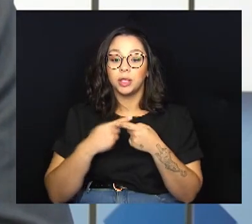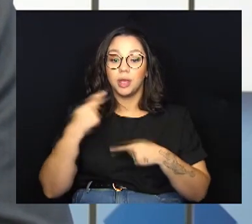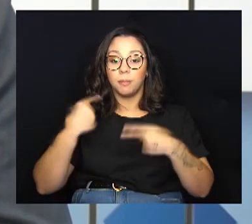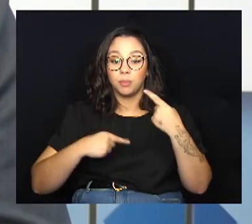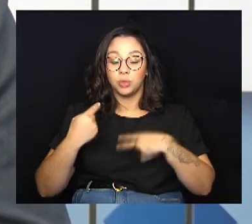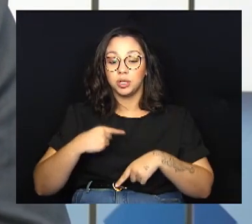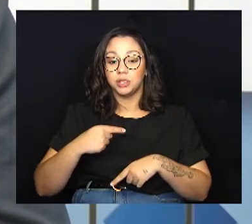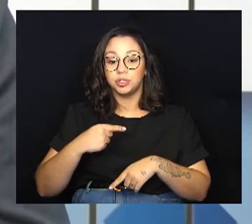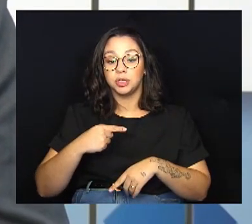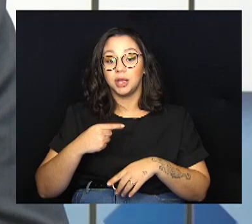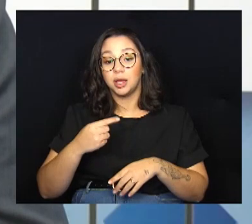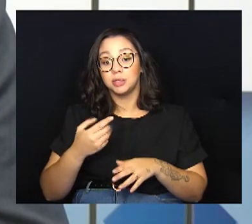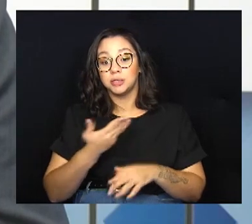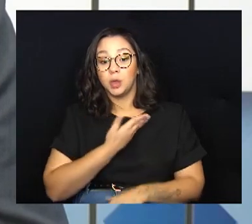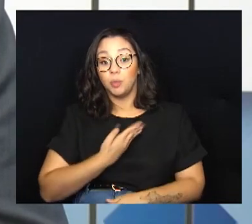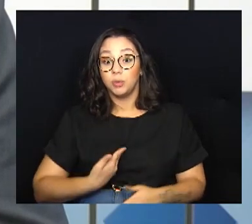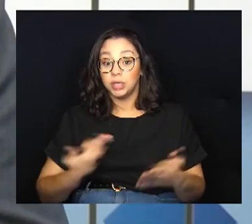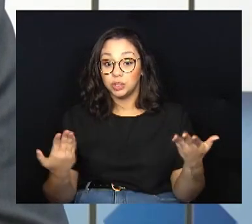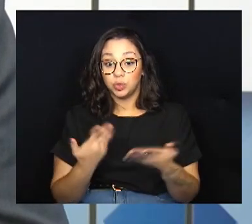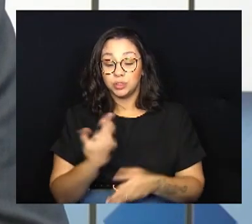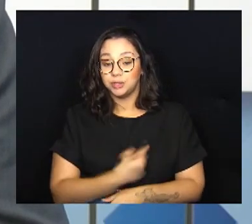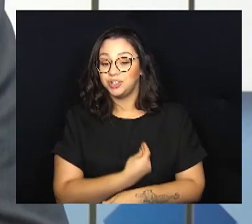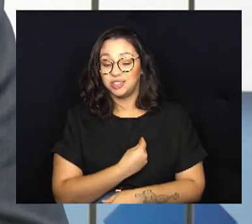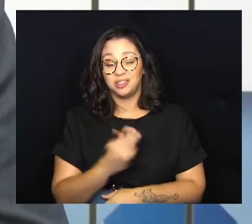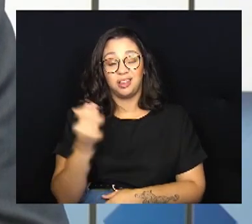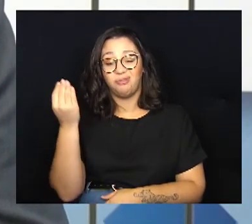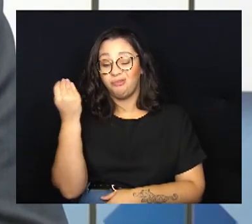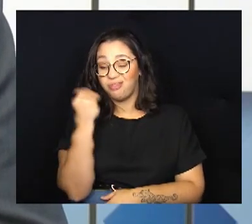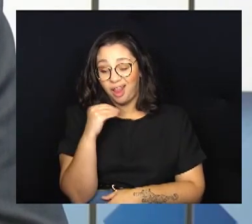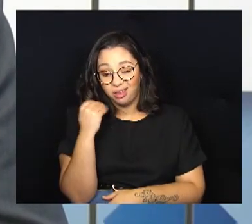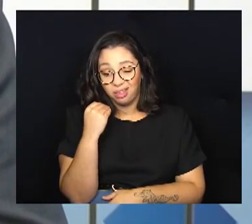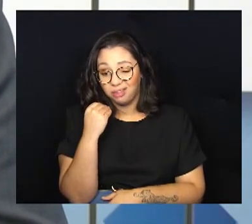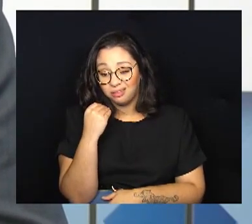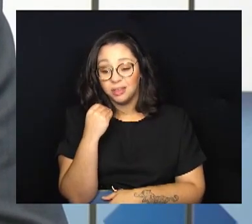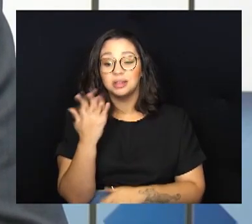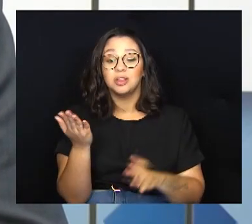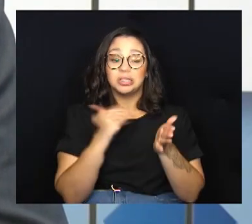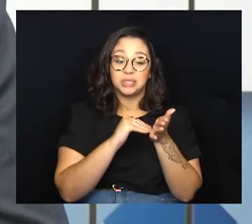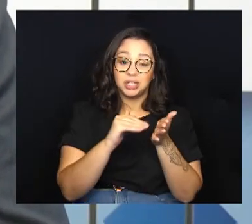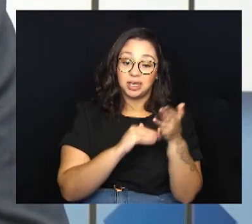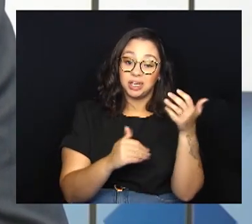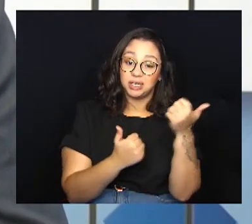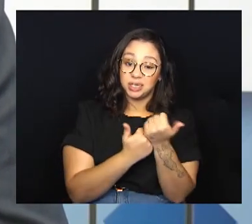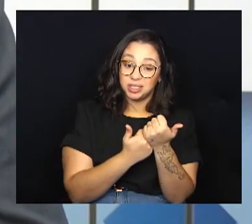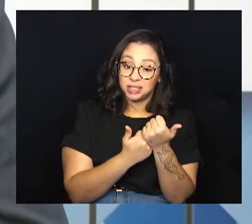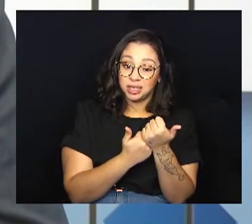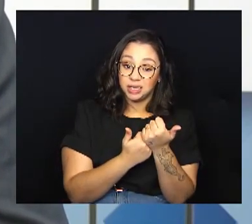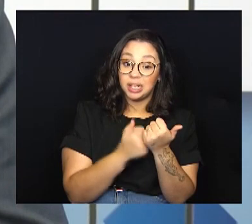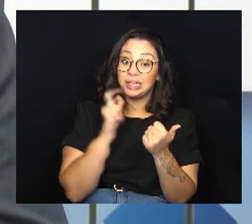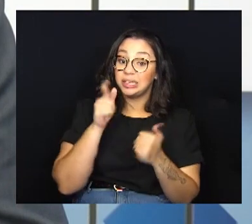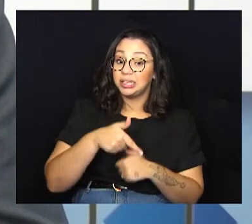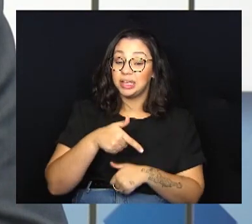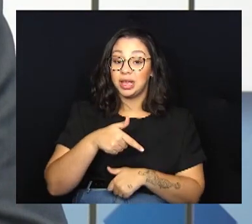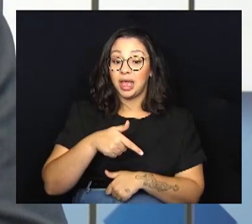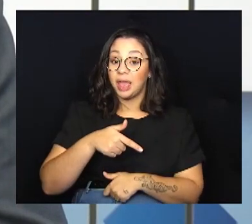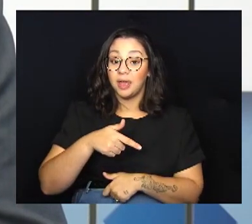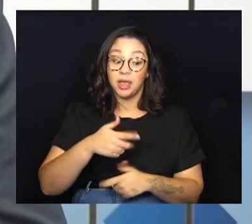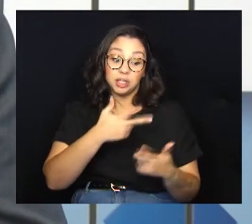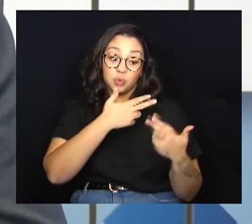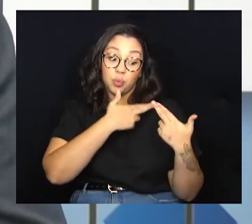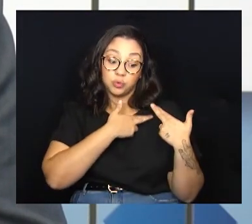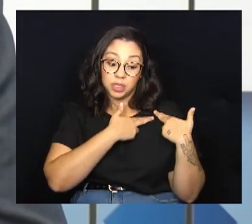os problemas que a gente vem tendo, então a gente acha que precisa tratar esse tema com uma certa urgência,